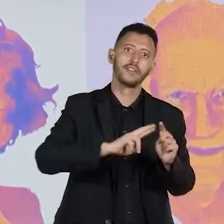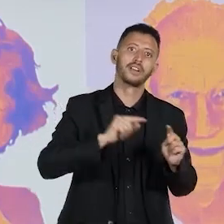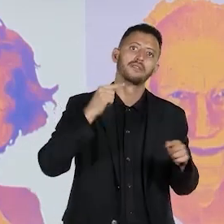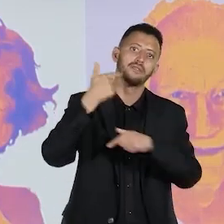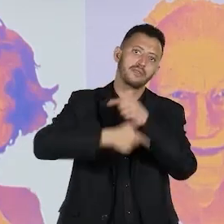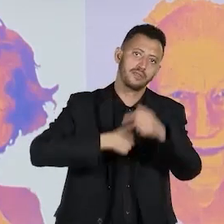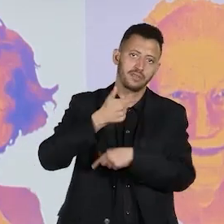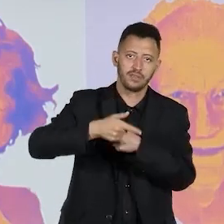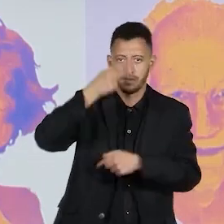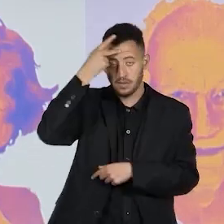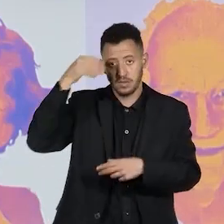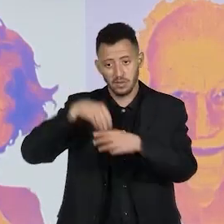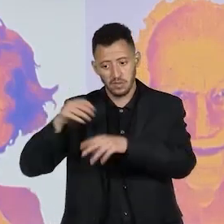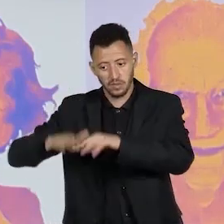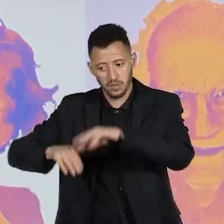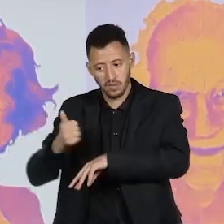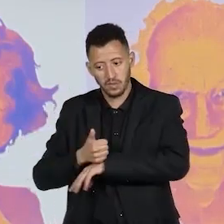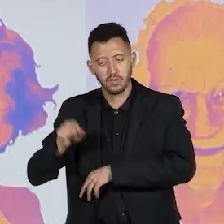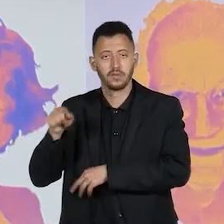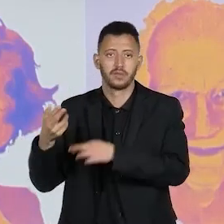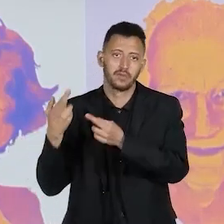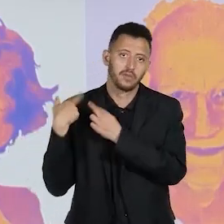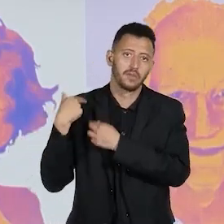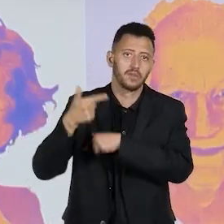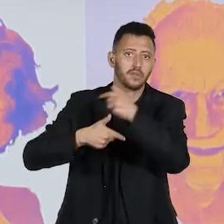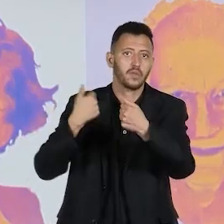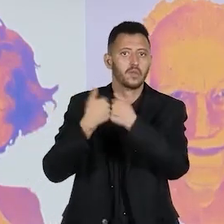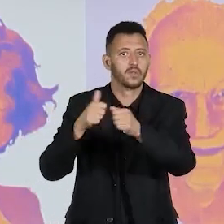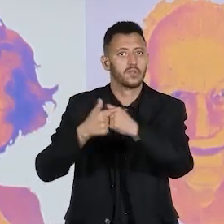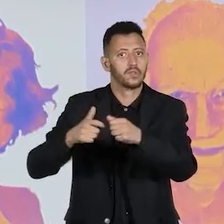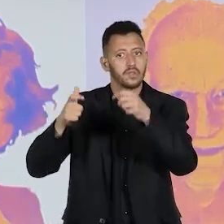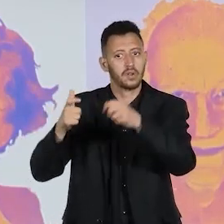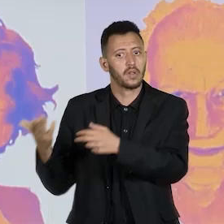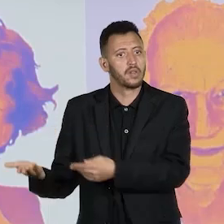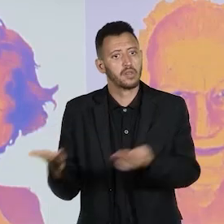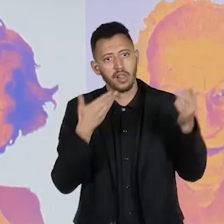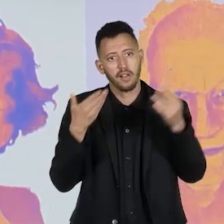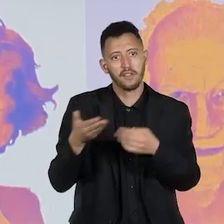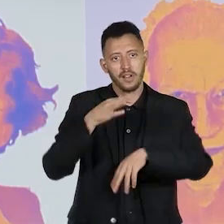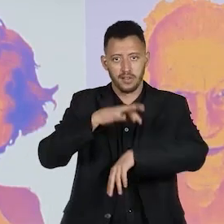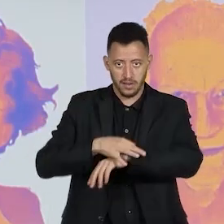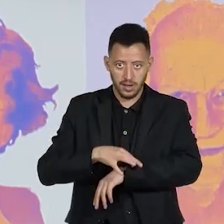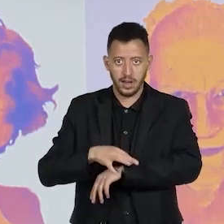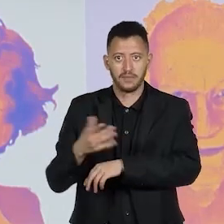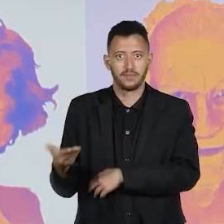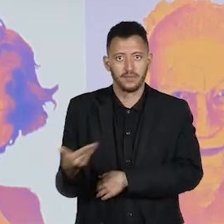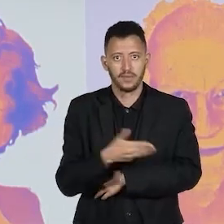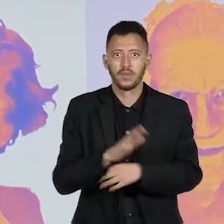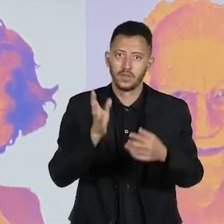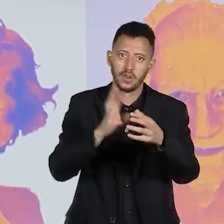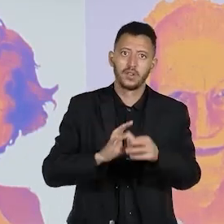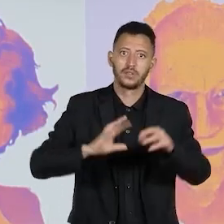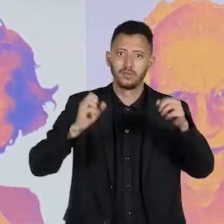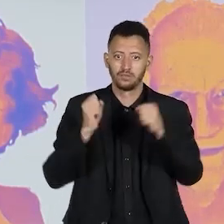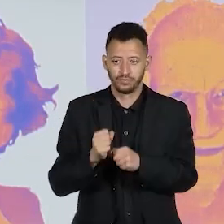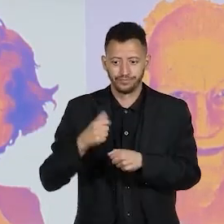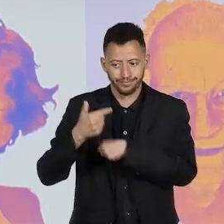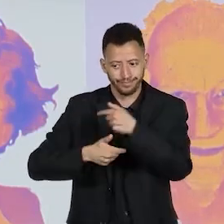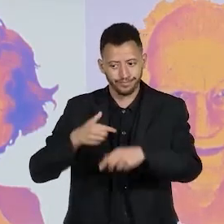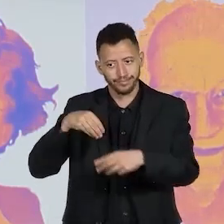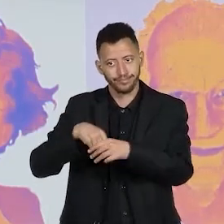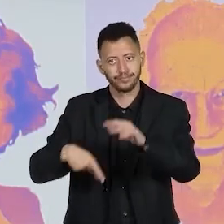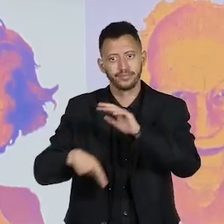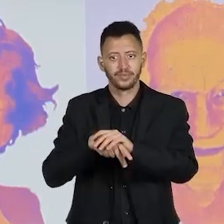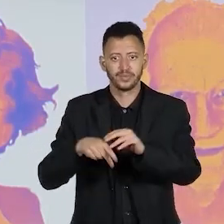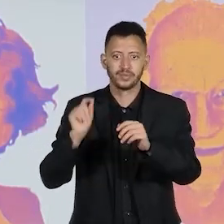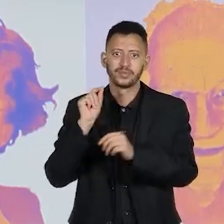17, referentes ao trabalho dos lombadores, que são os profissionais responsáveis pelo transporte das peças de carne nos frigoríficos, ao